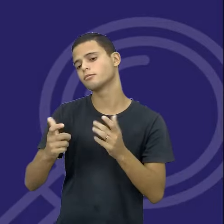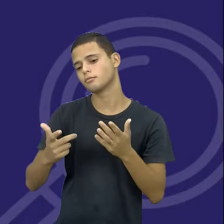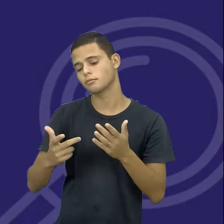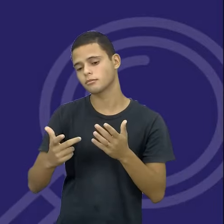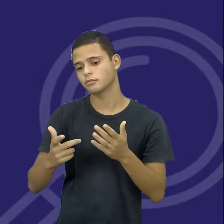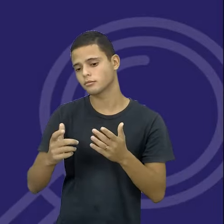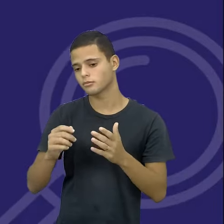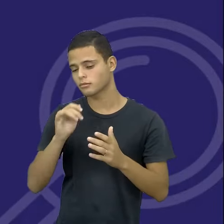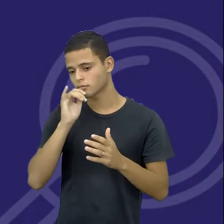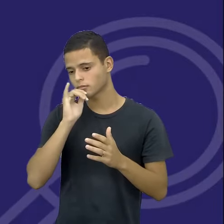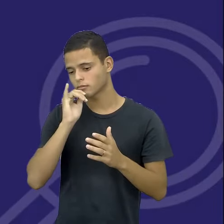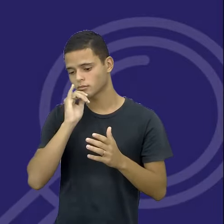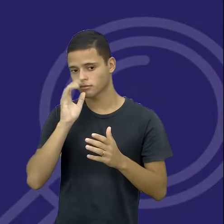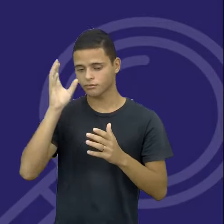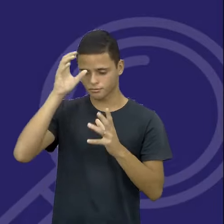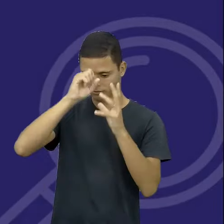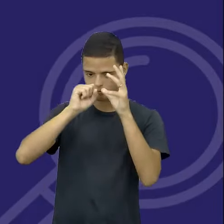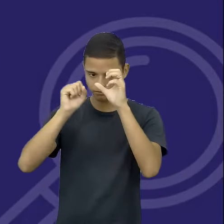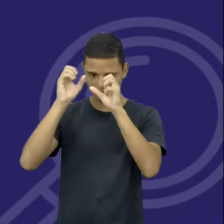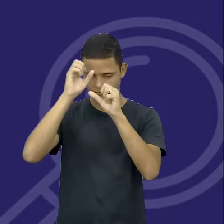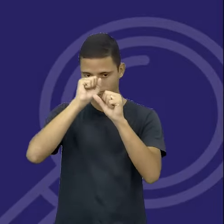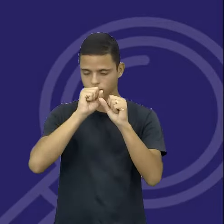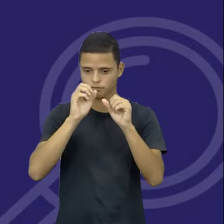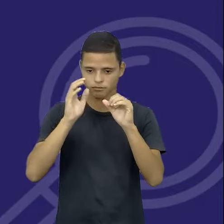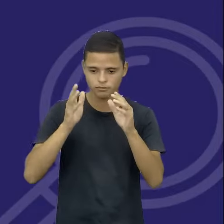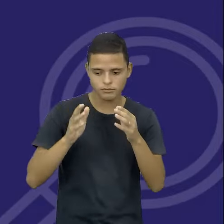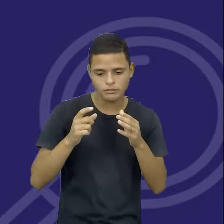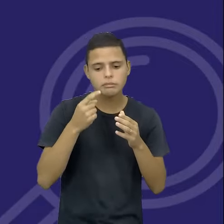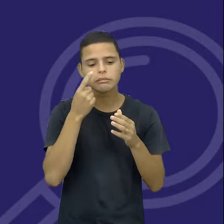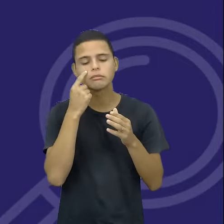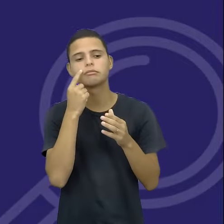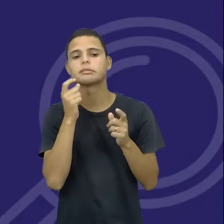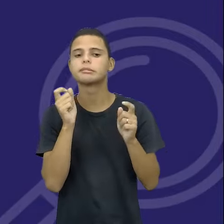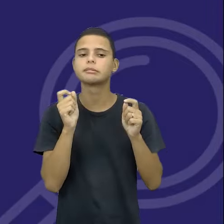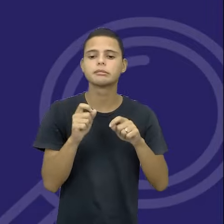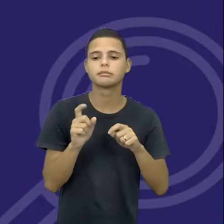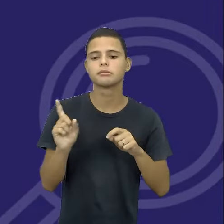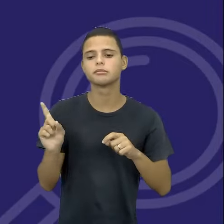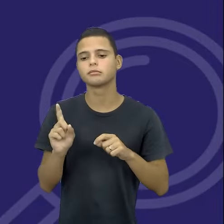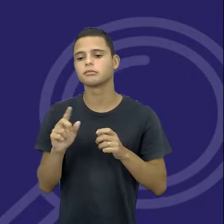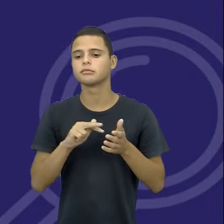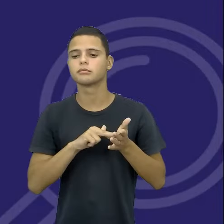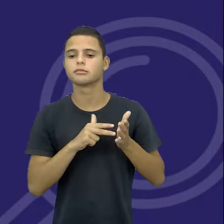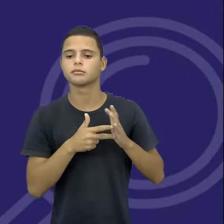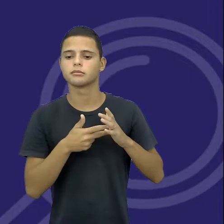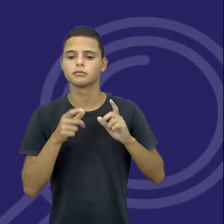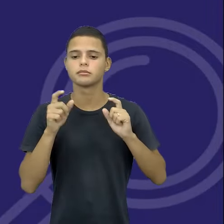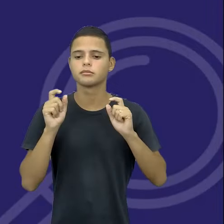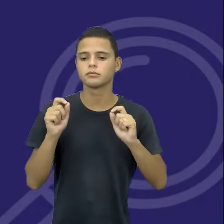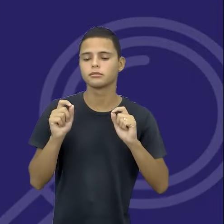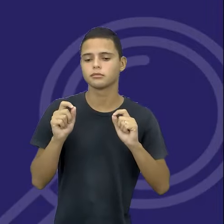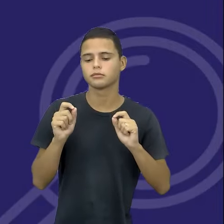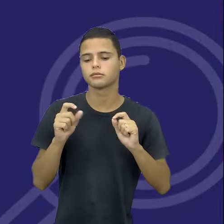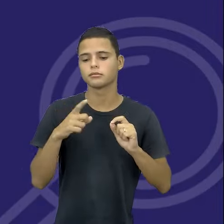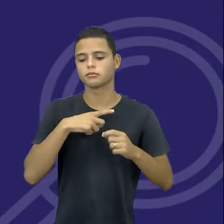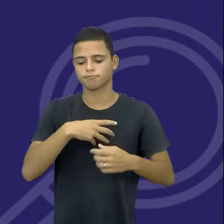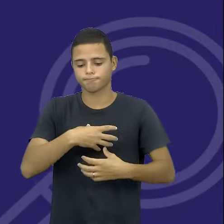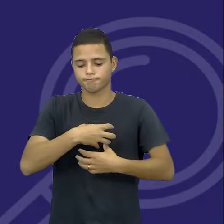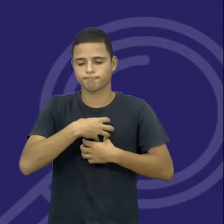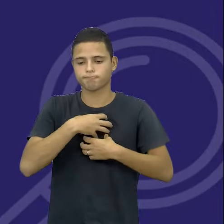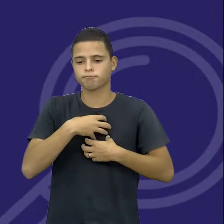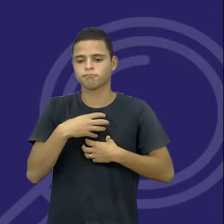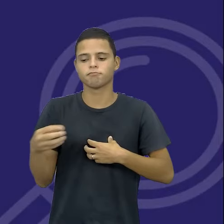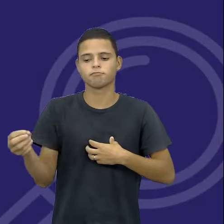Vai colocar em prova tudo aquilo que eu aprendi, né? Tudo aquilo que está vindo de novo e qual o significado que aquilo vai ter naquele